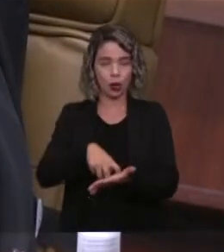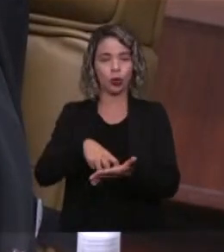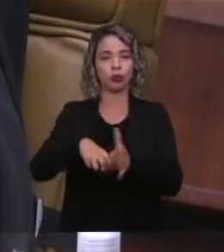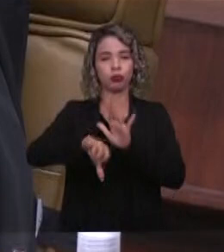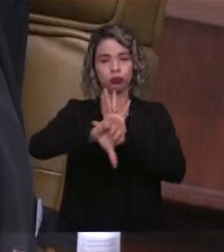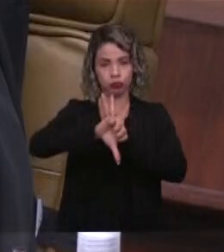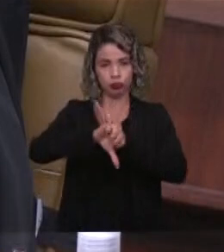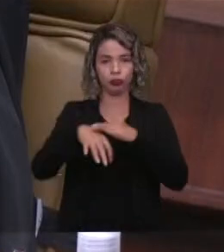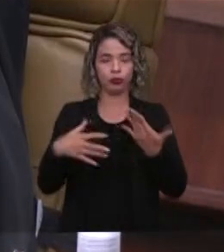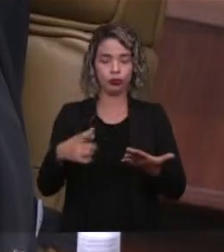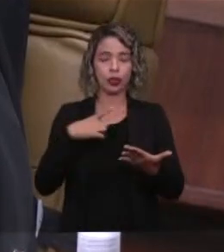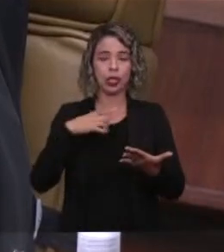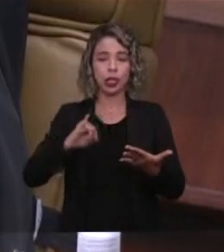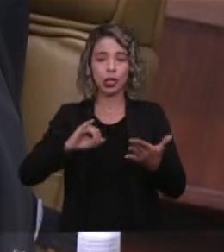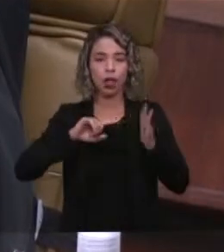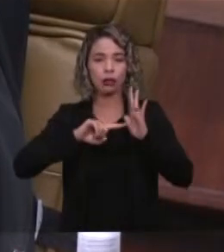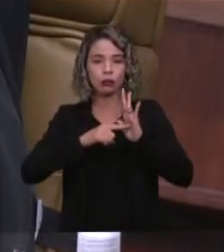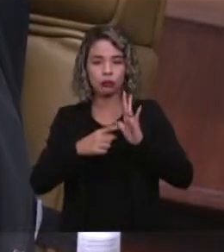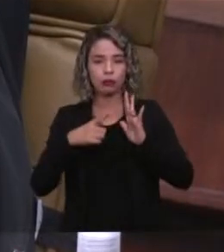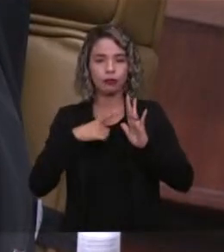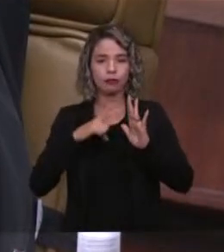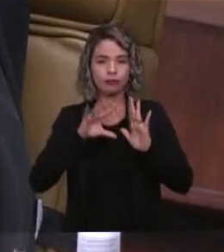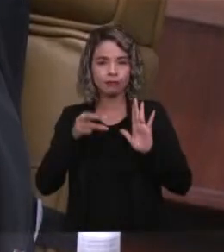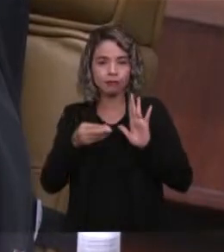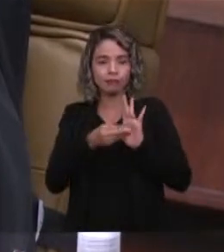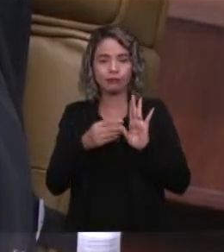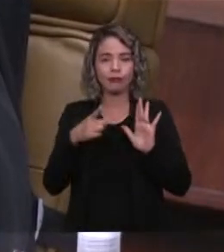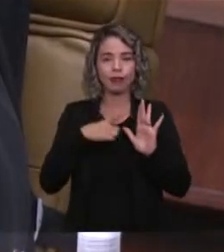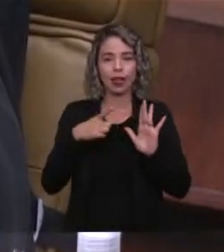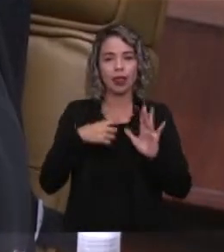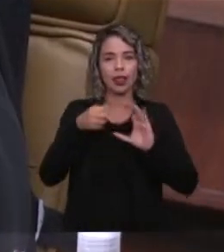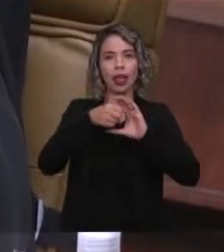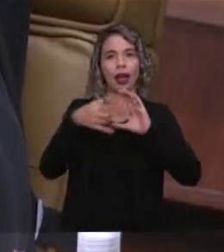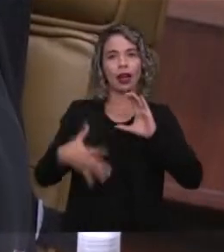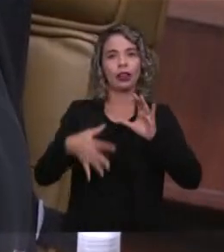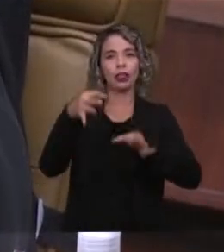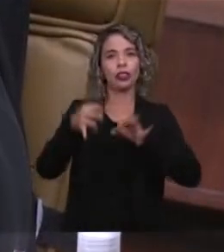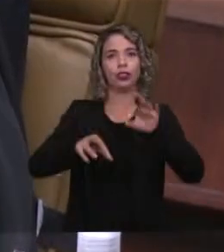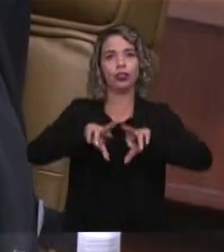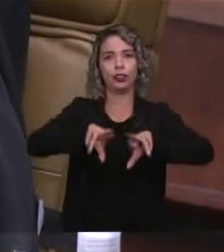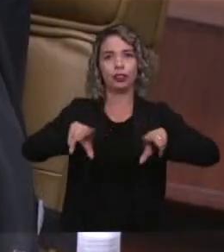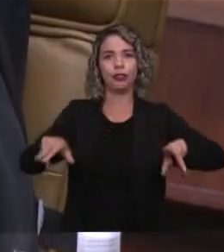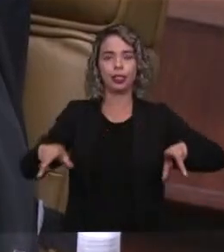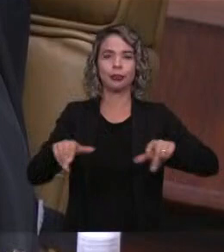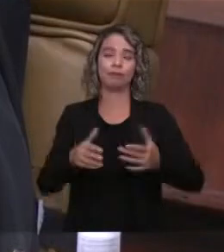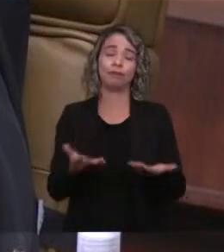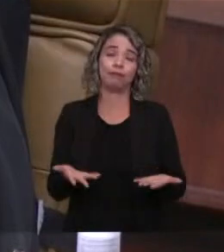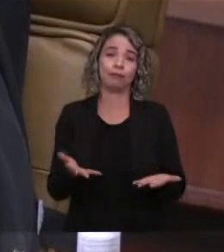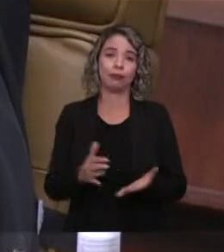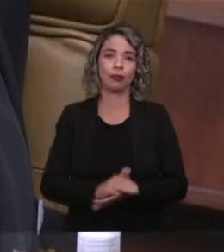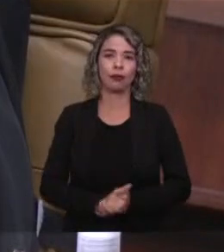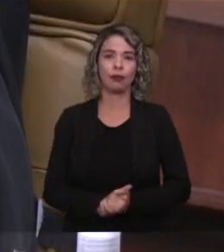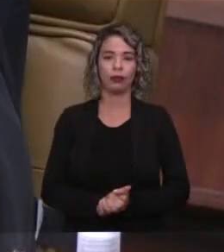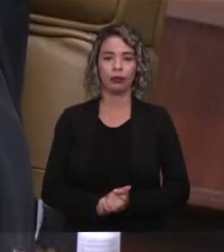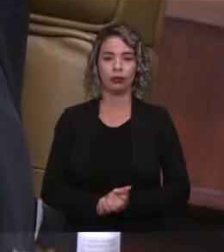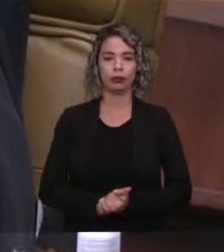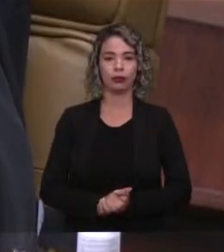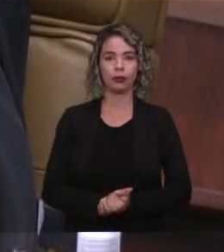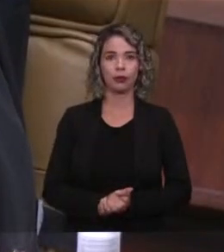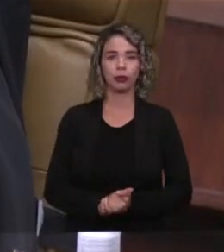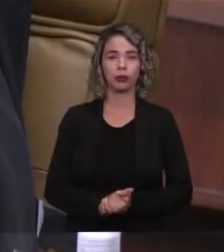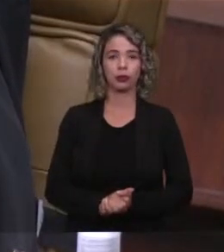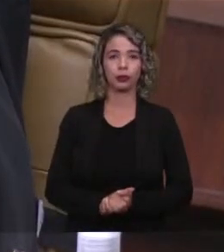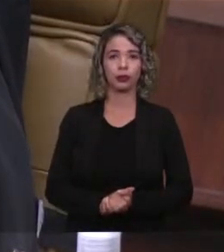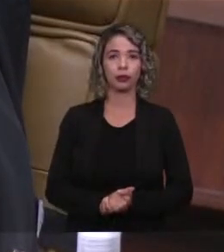por participação em organização criminosa. Ação penal número 1025, Ministério Público Federal contra